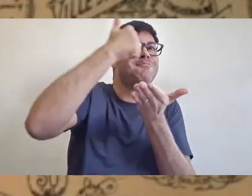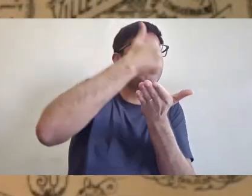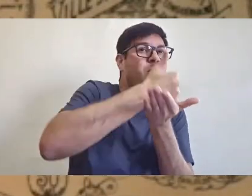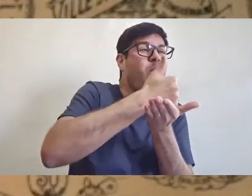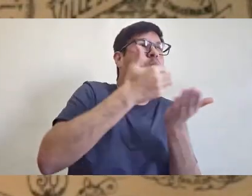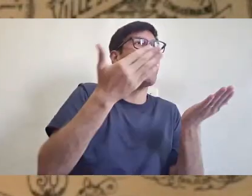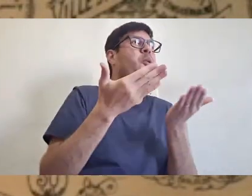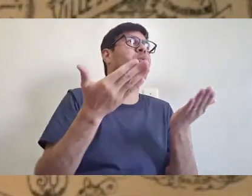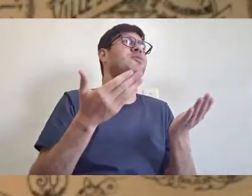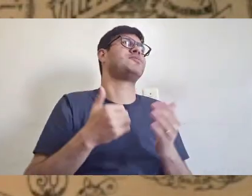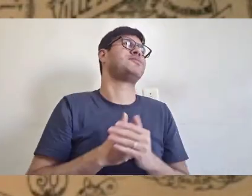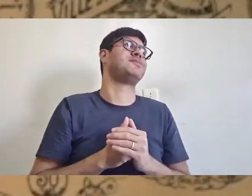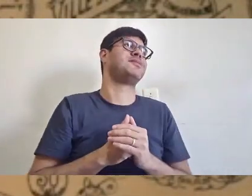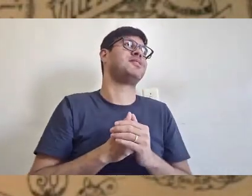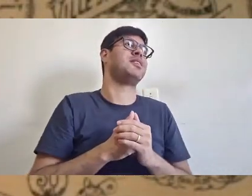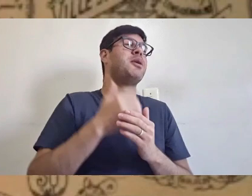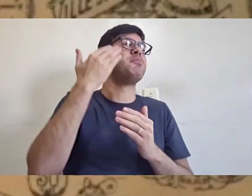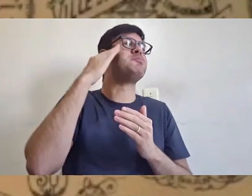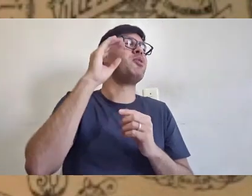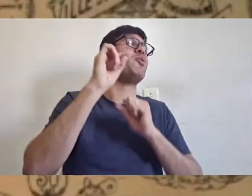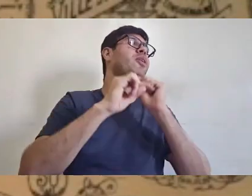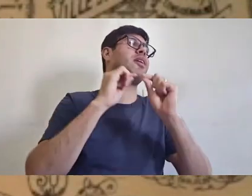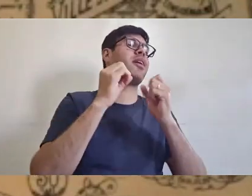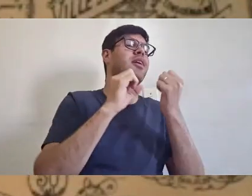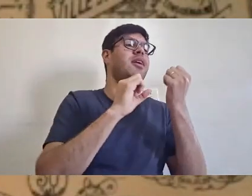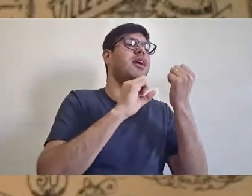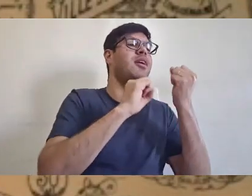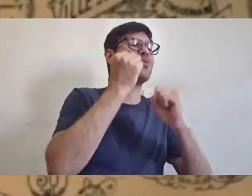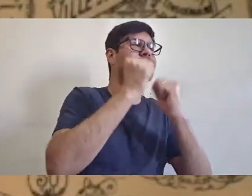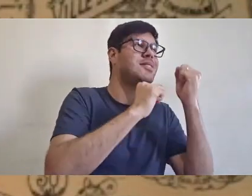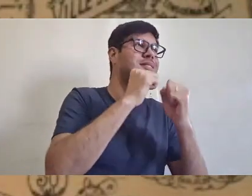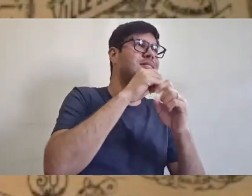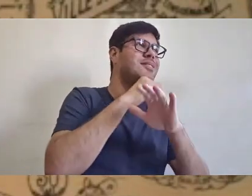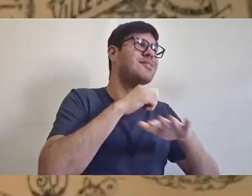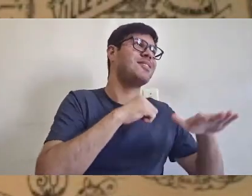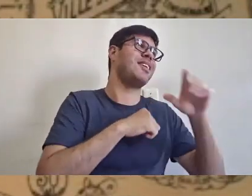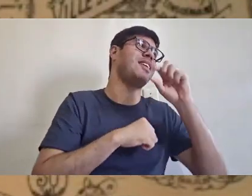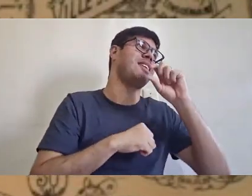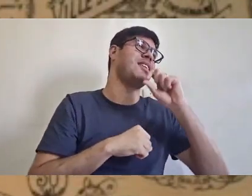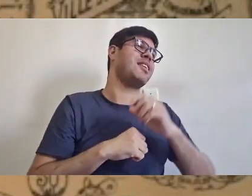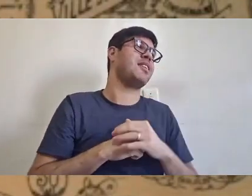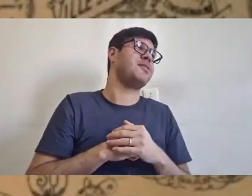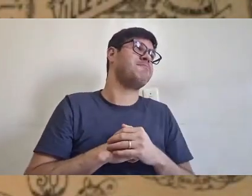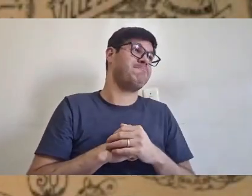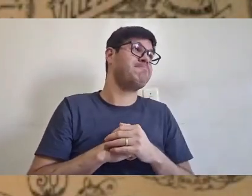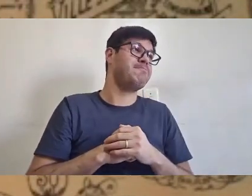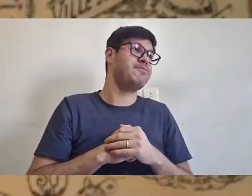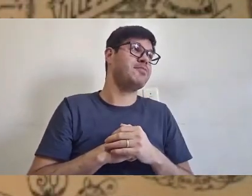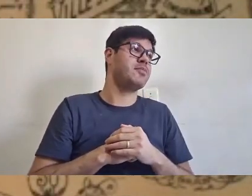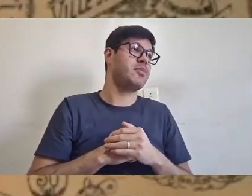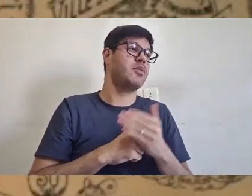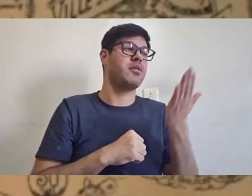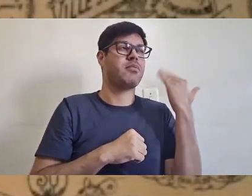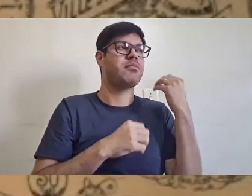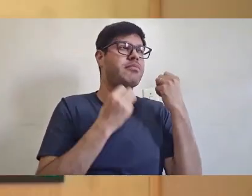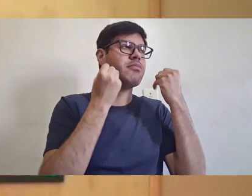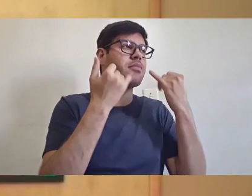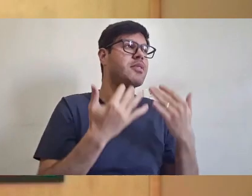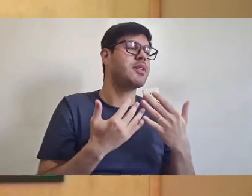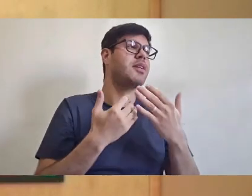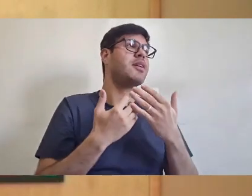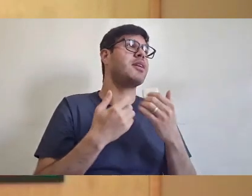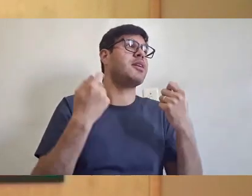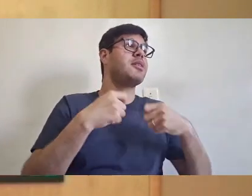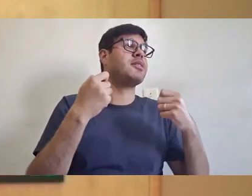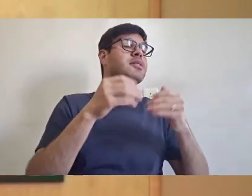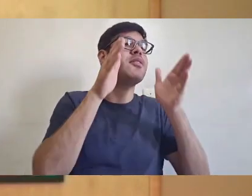relação à industrialização de Araras, né? Isso é importante. Que isso é importante. Como eu disse no começo, o prefeito tem